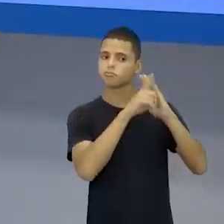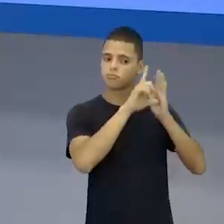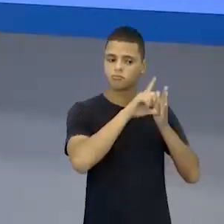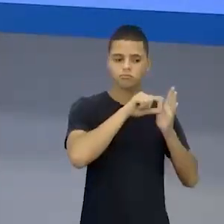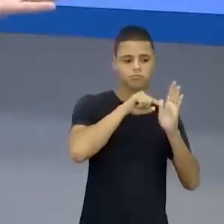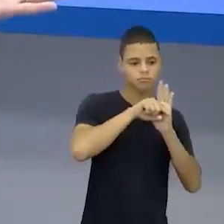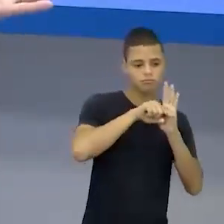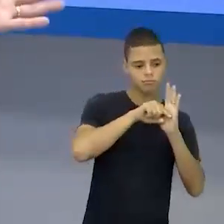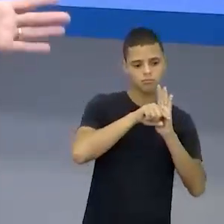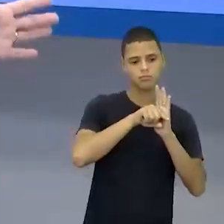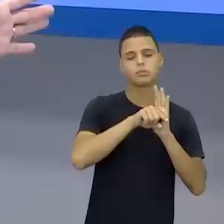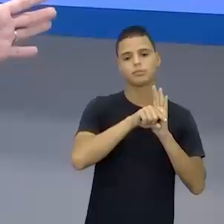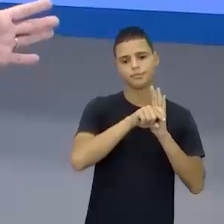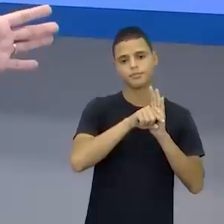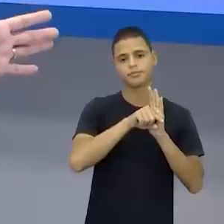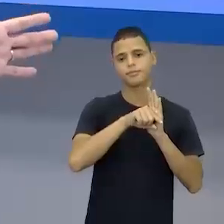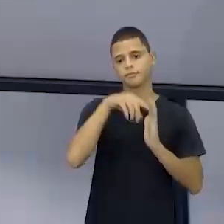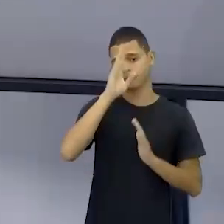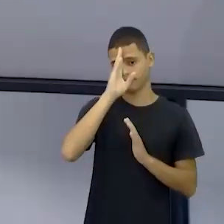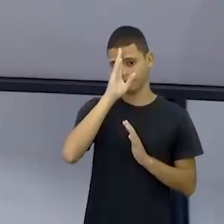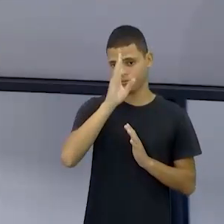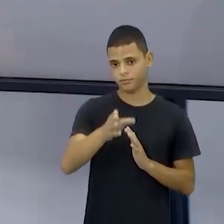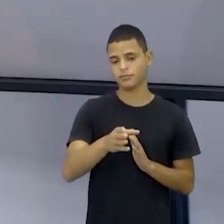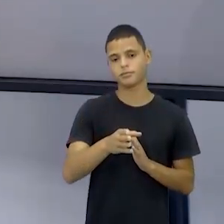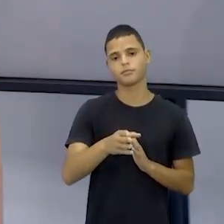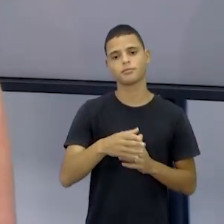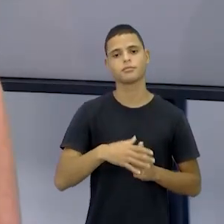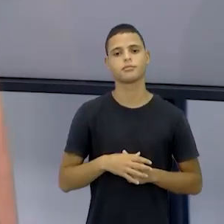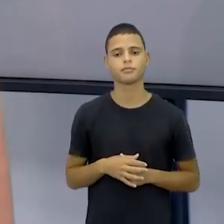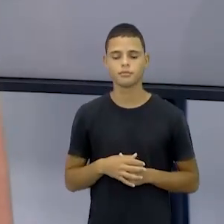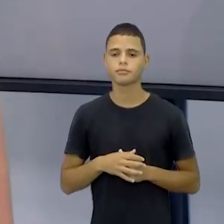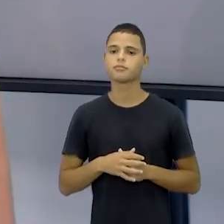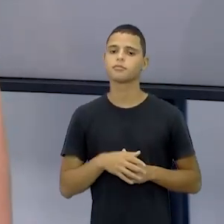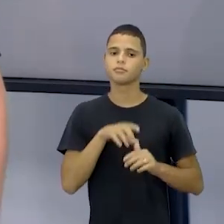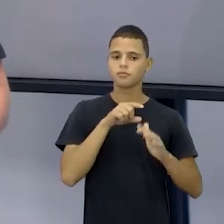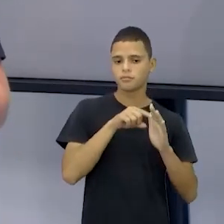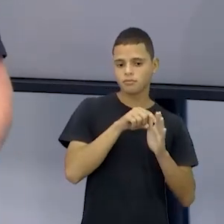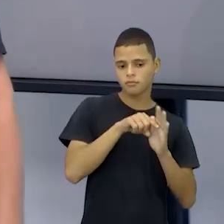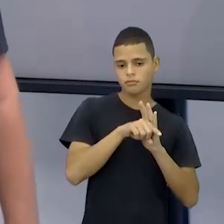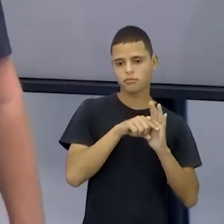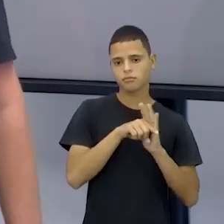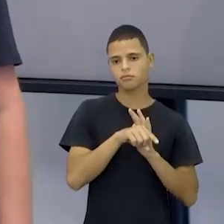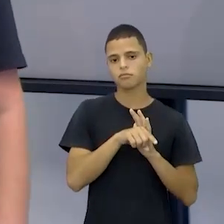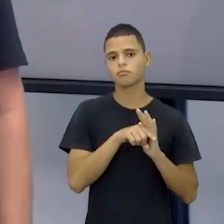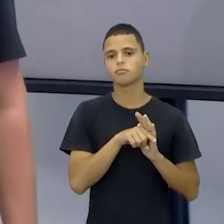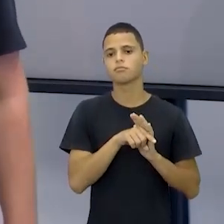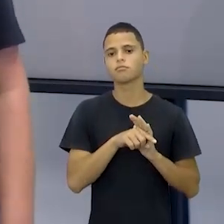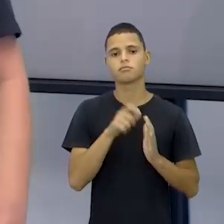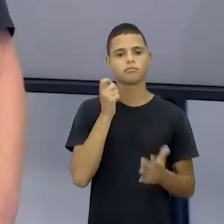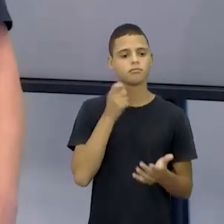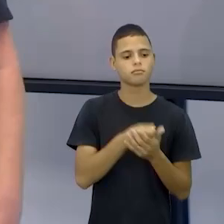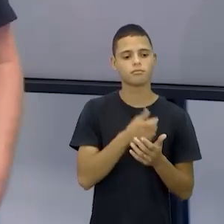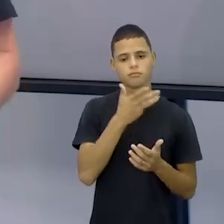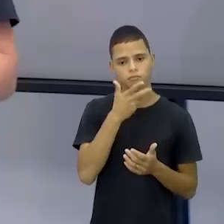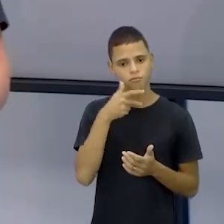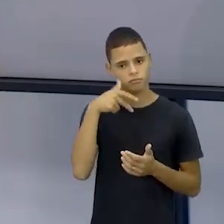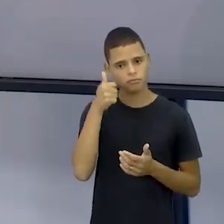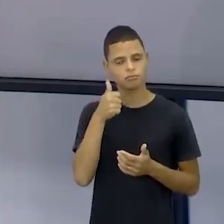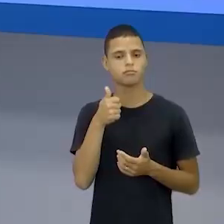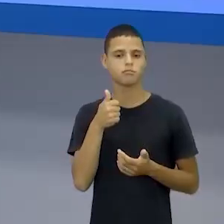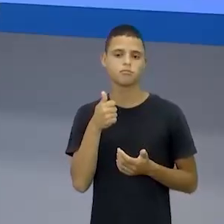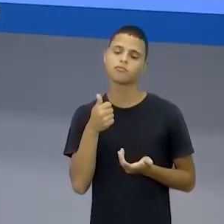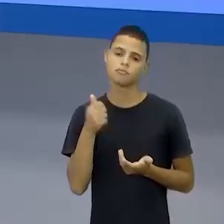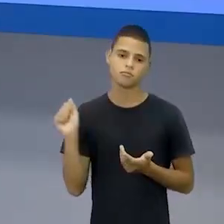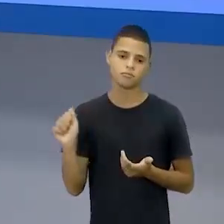coisa, né? Que não, de cara não sai comprando, né? De cara não sai comprando, vamos pesquisar para a gente comprar o melhor preço e o melhor produto. Tá.